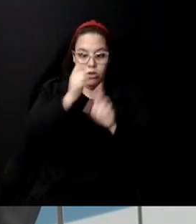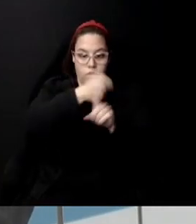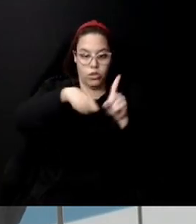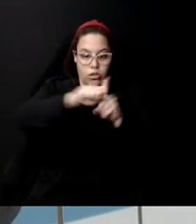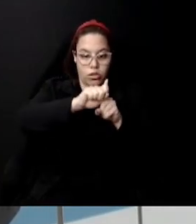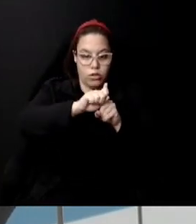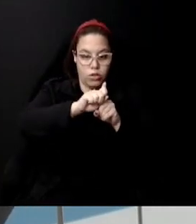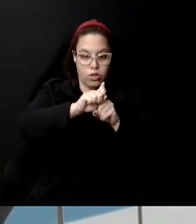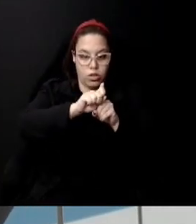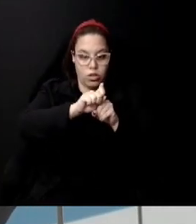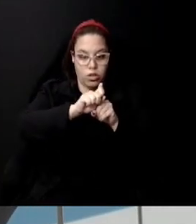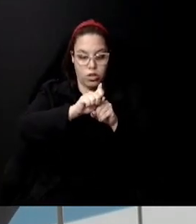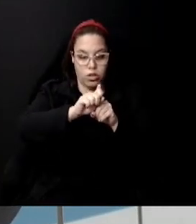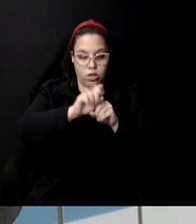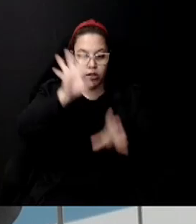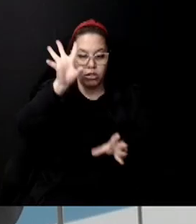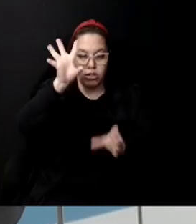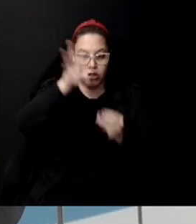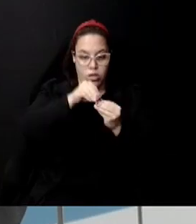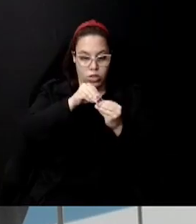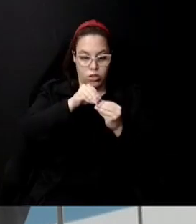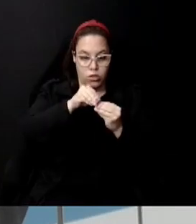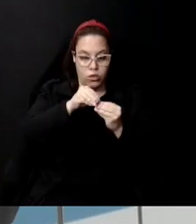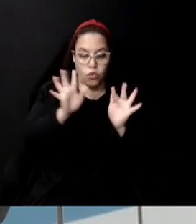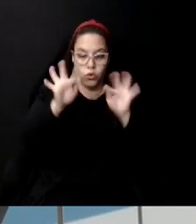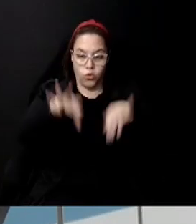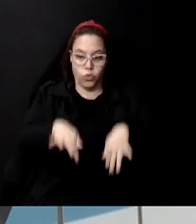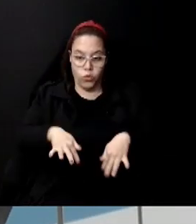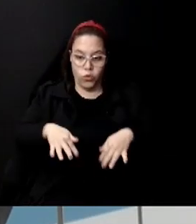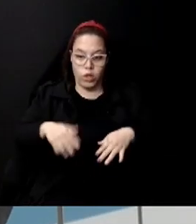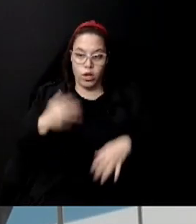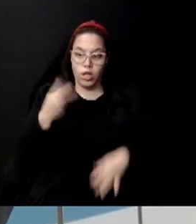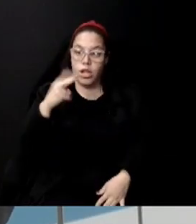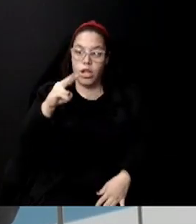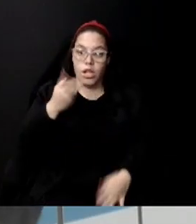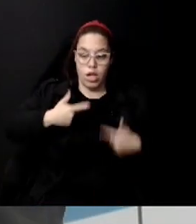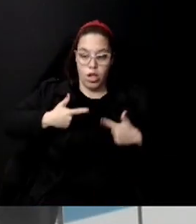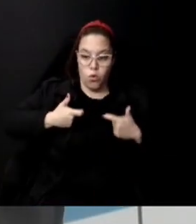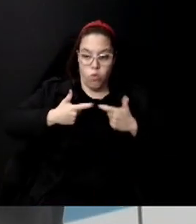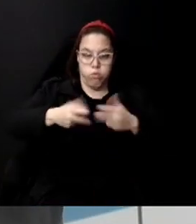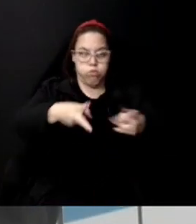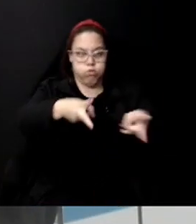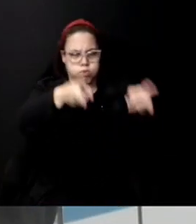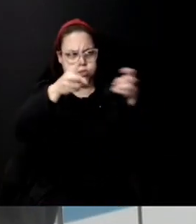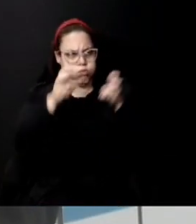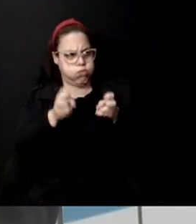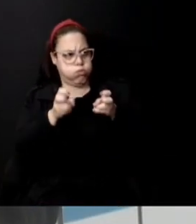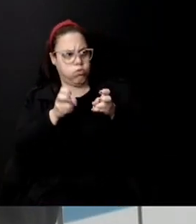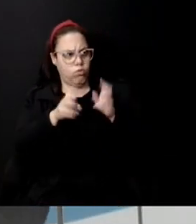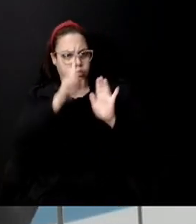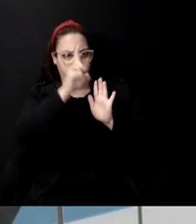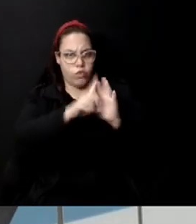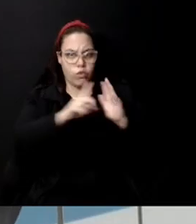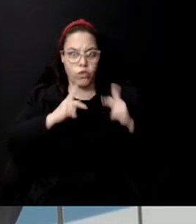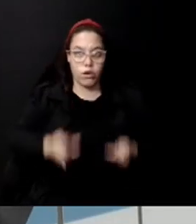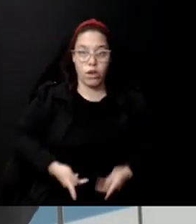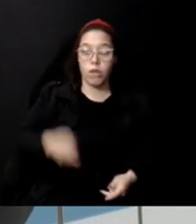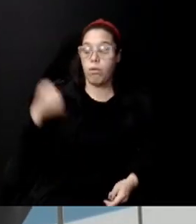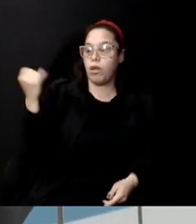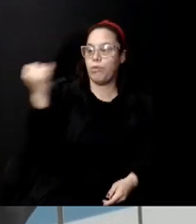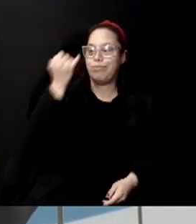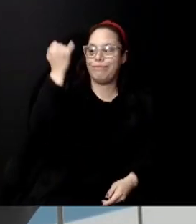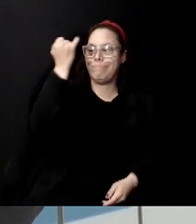no final da Segunda Guerra Mundial foi o momento em que a gente percebeu que os direitos humanos eram mais importantes, porque a gente